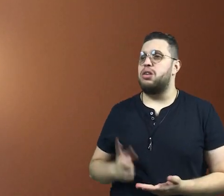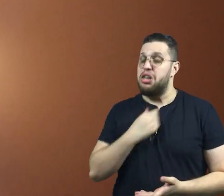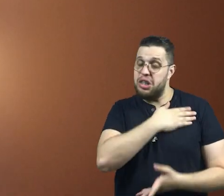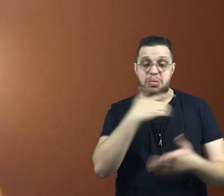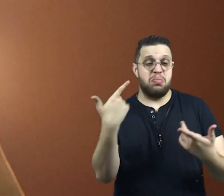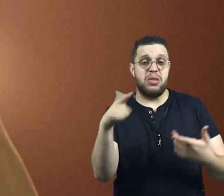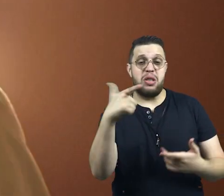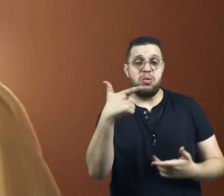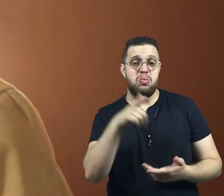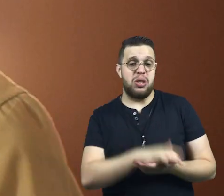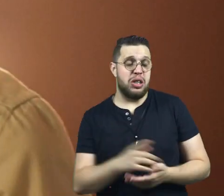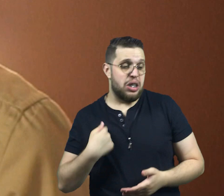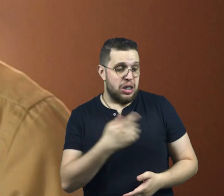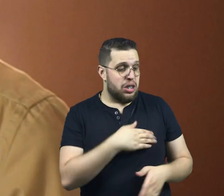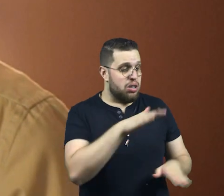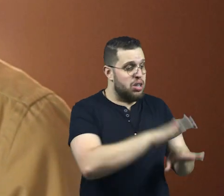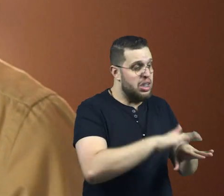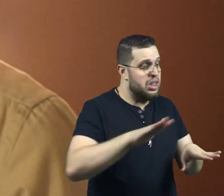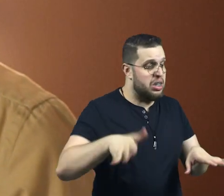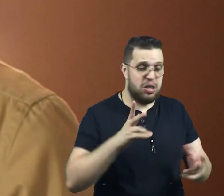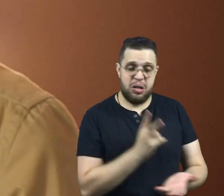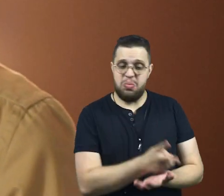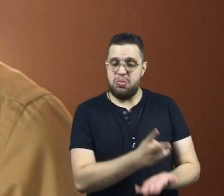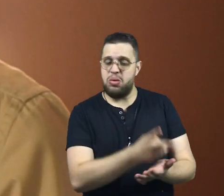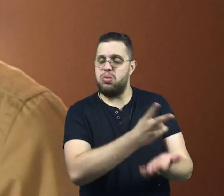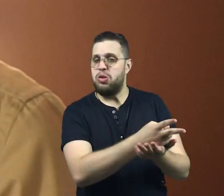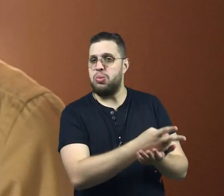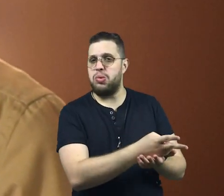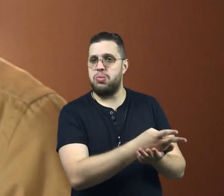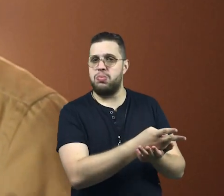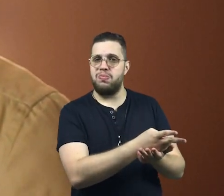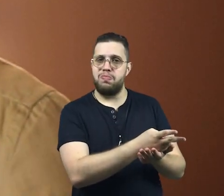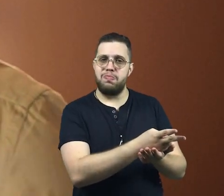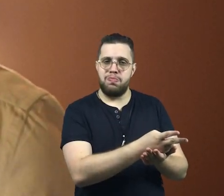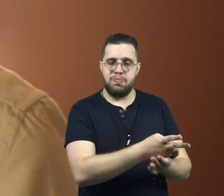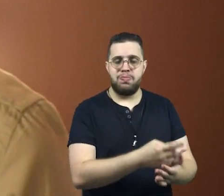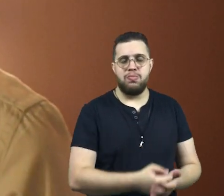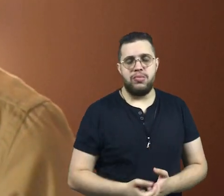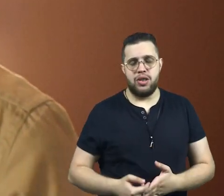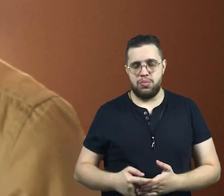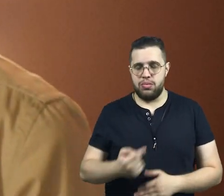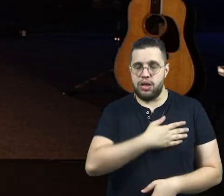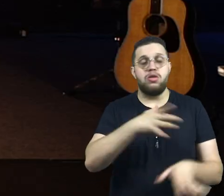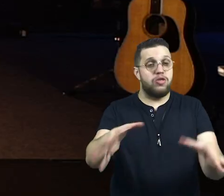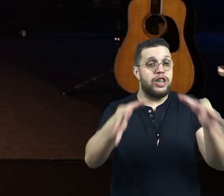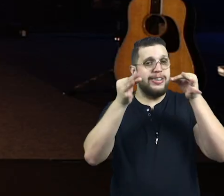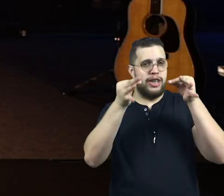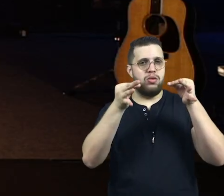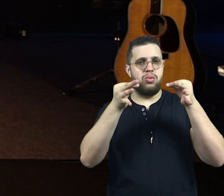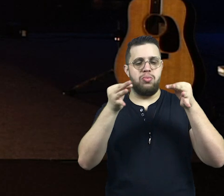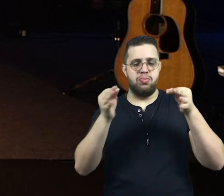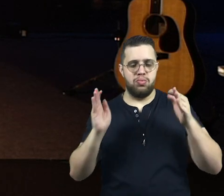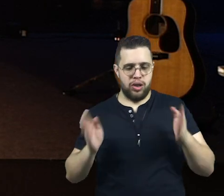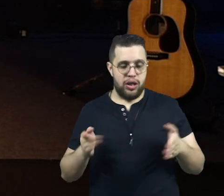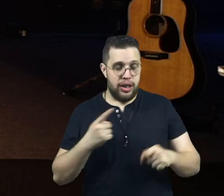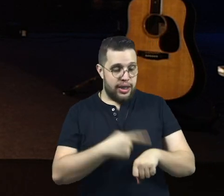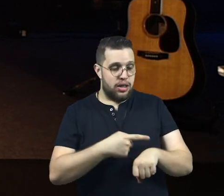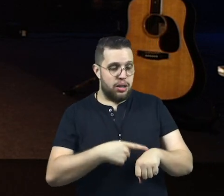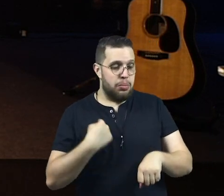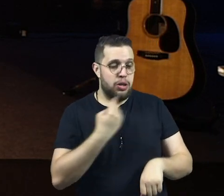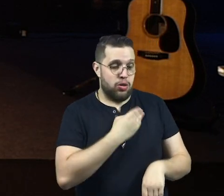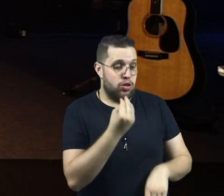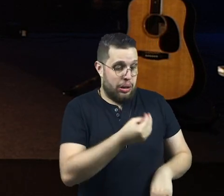a insensatez continua arraigada nos nossos corações. Então preste atenção e observe comigo esse tempo que a gente está